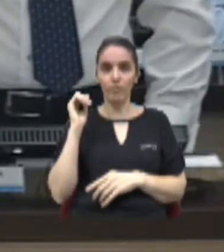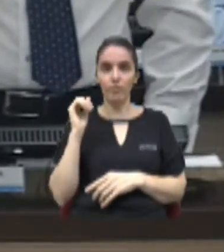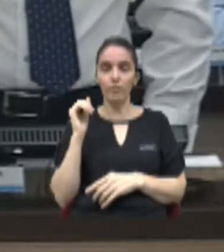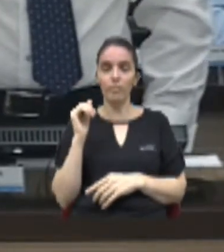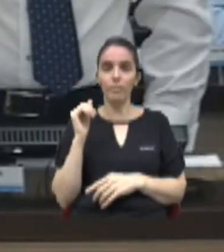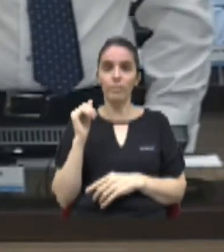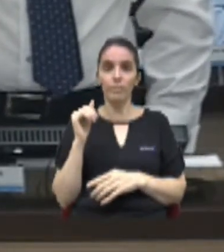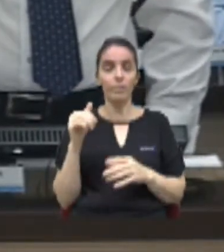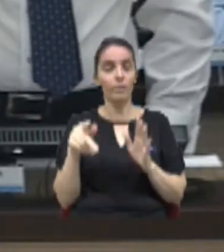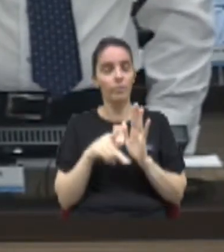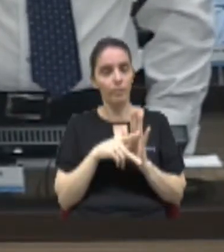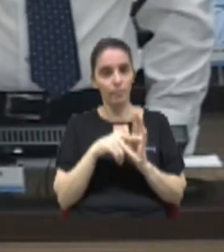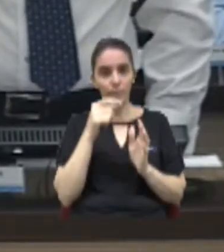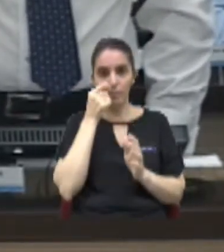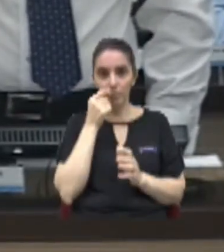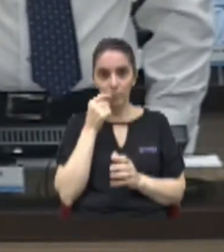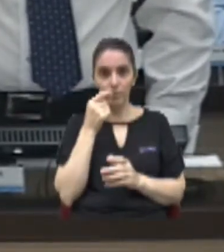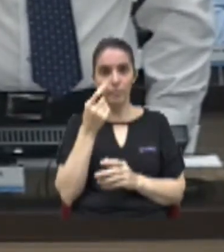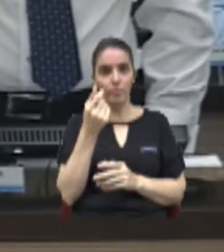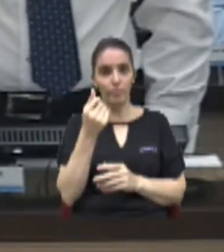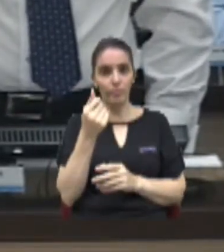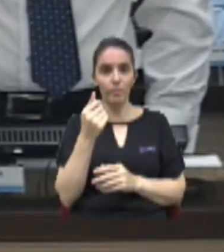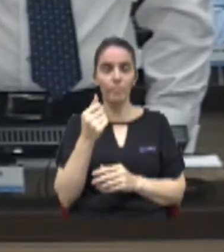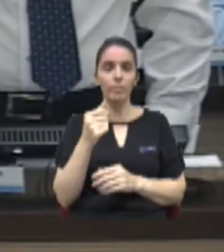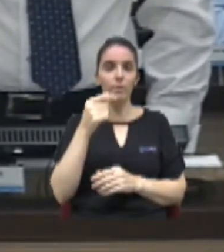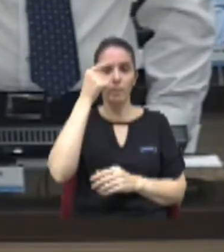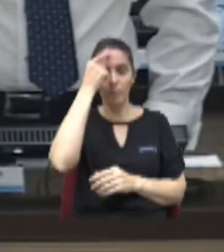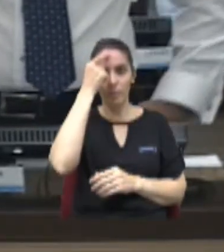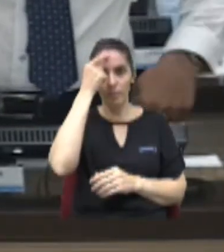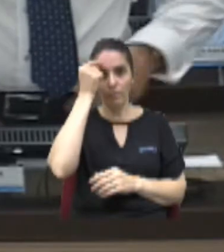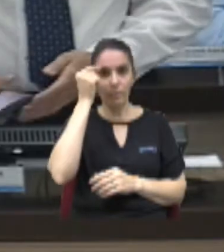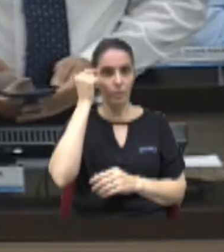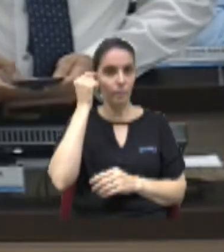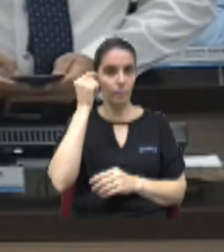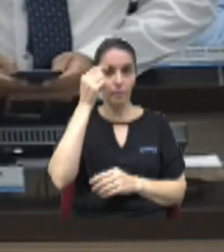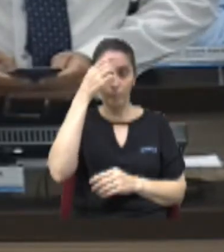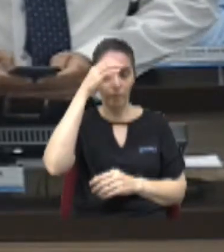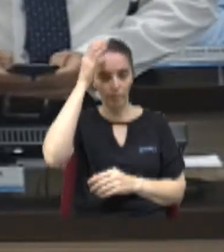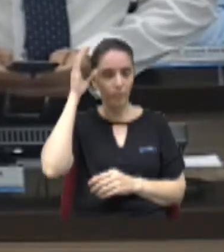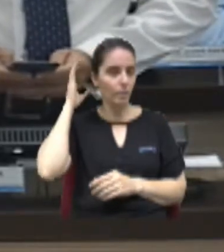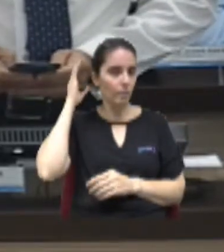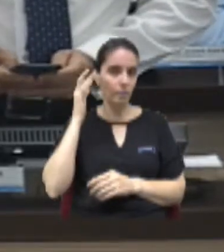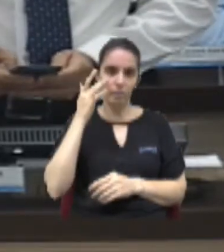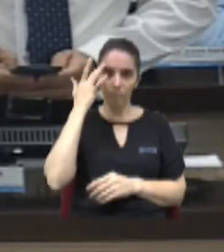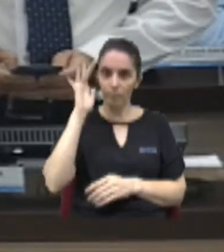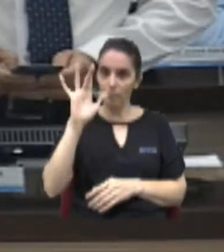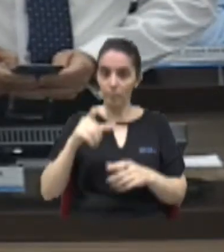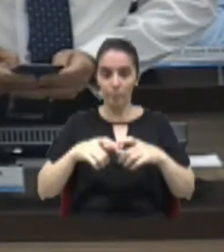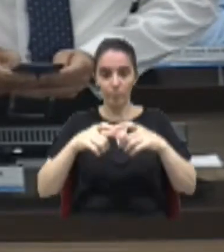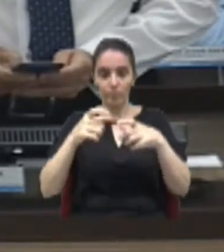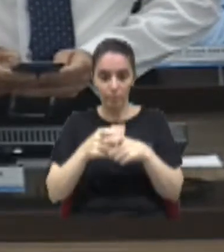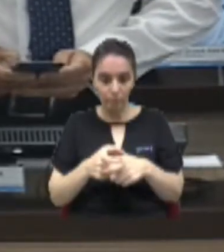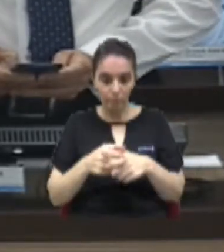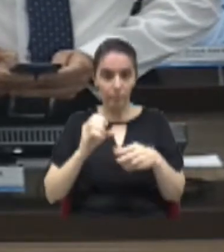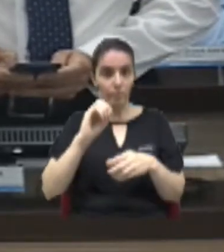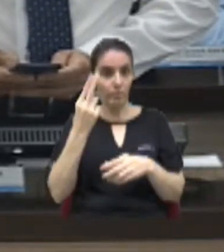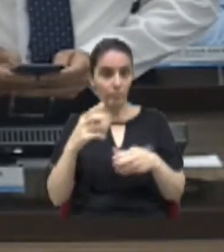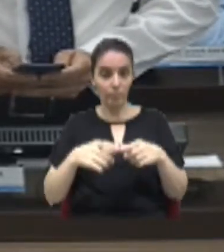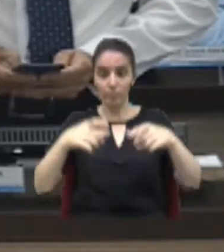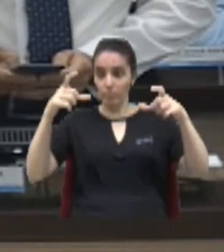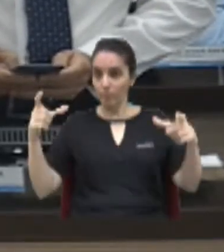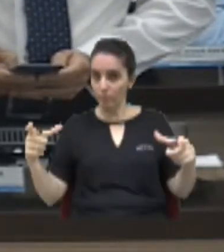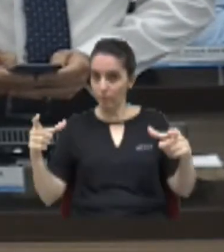respeito, que não precisávamos nem enfrentar o que enfrentamos aqui, é só cumprir a lei que não sofre a